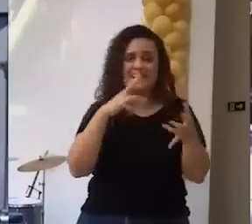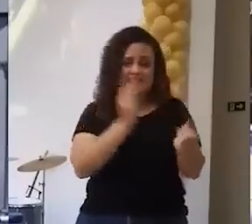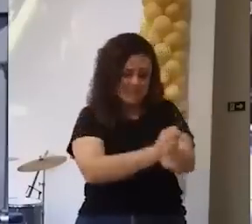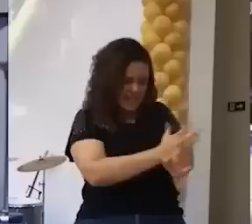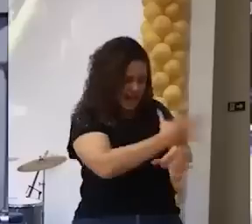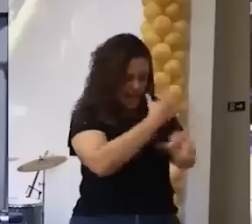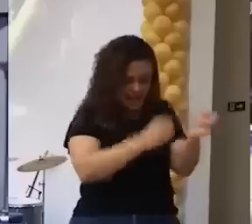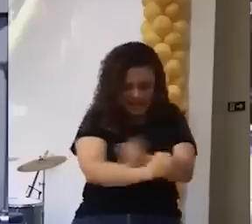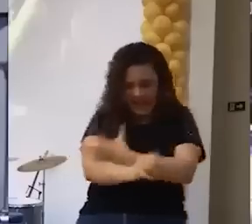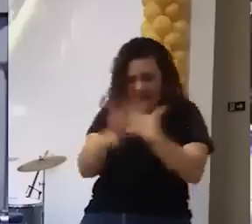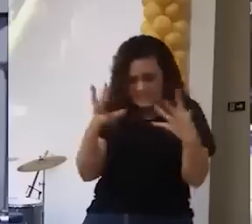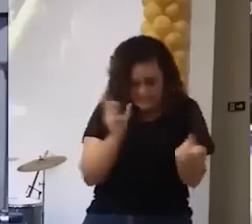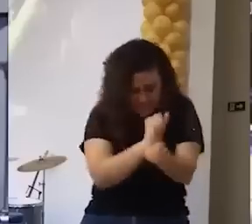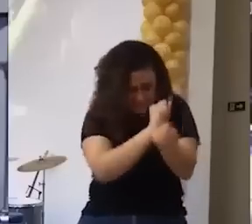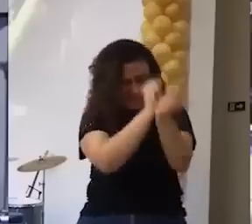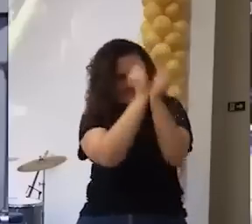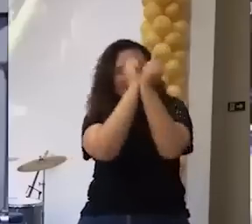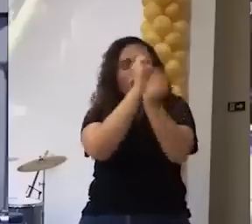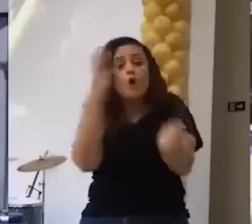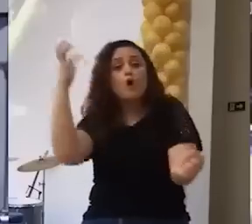atormentado pelo chicote da culpa.